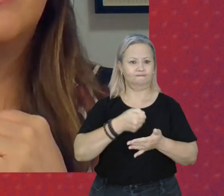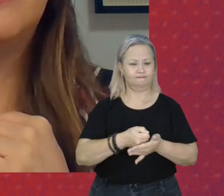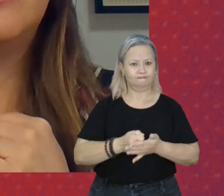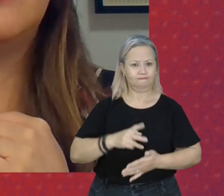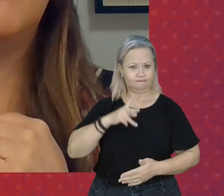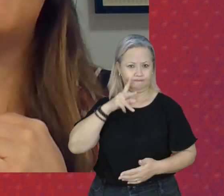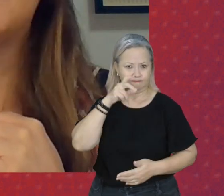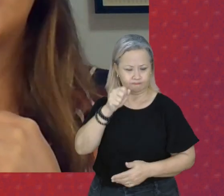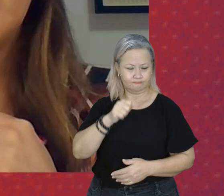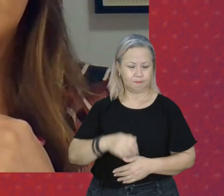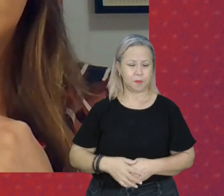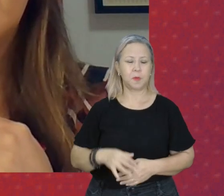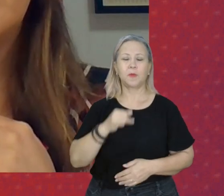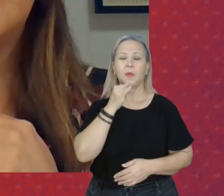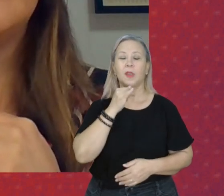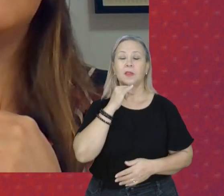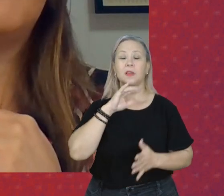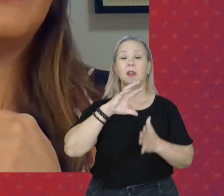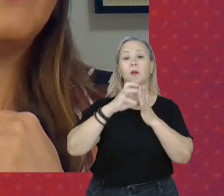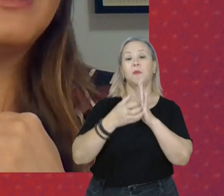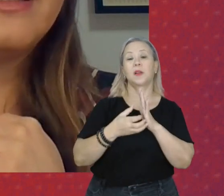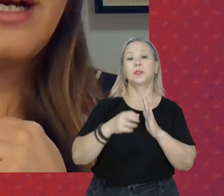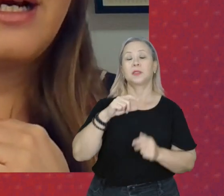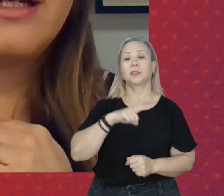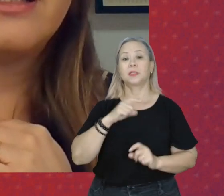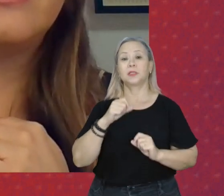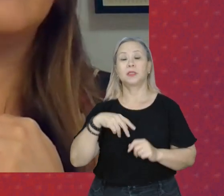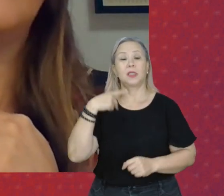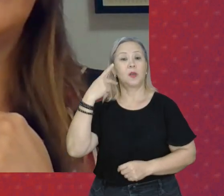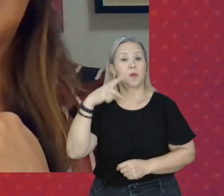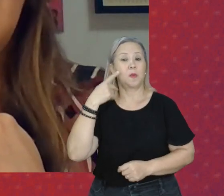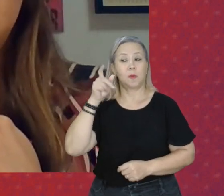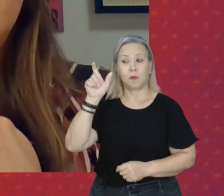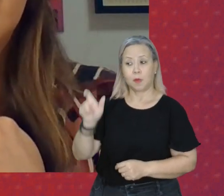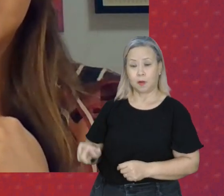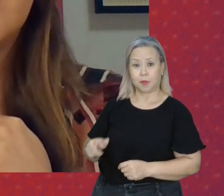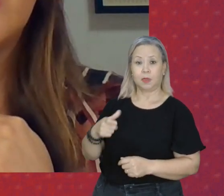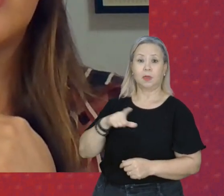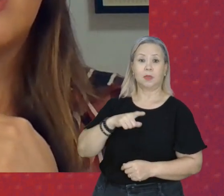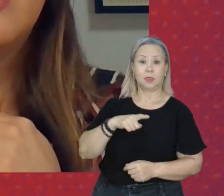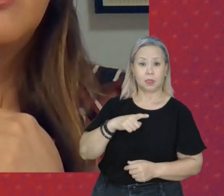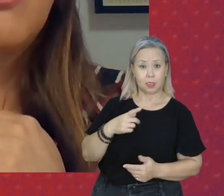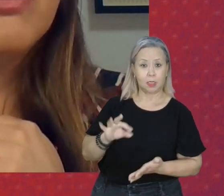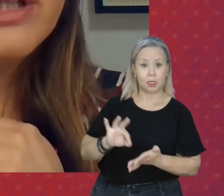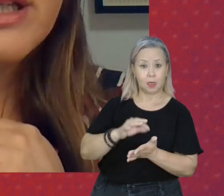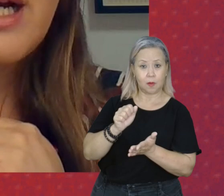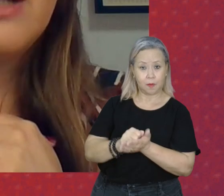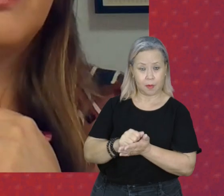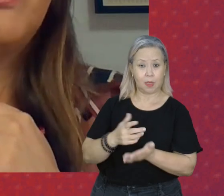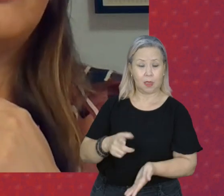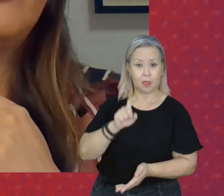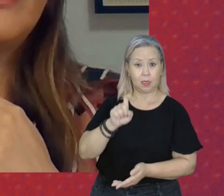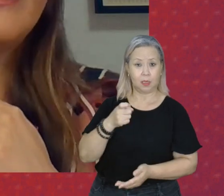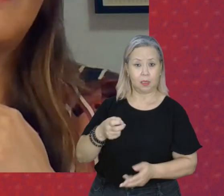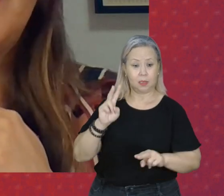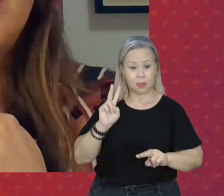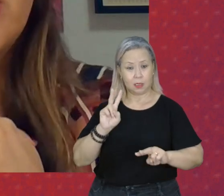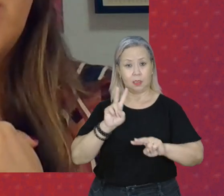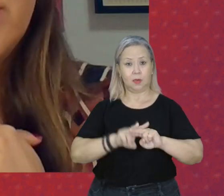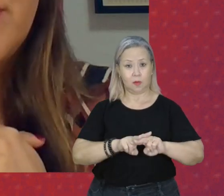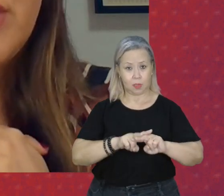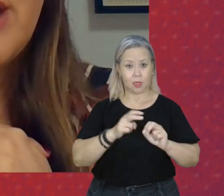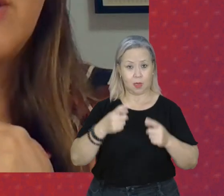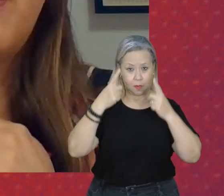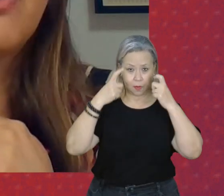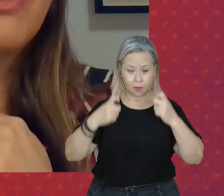assim, um partido que tenha um parlamentar, que tenha um filiado, que seja condenado por violência